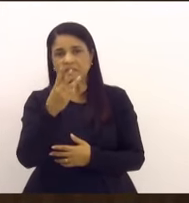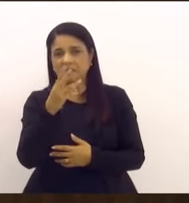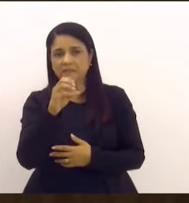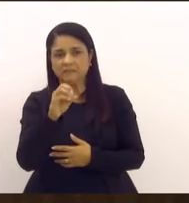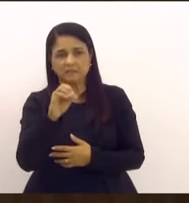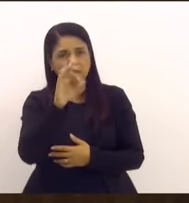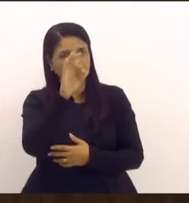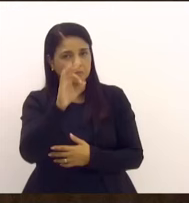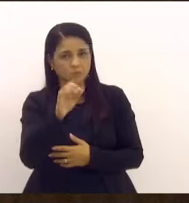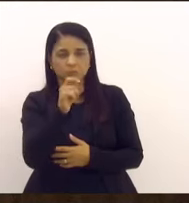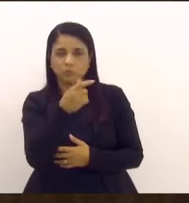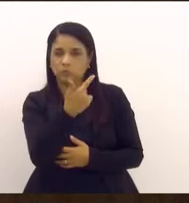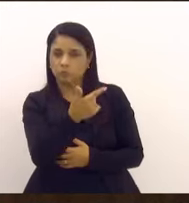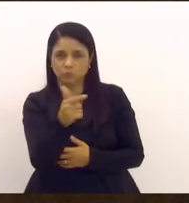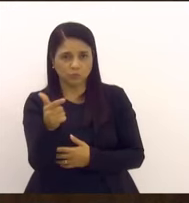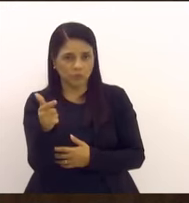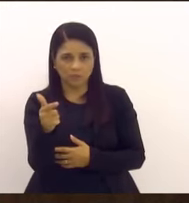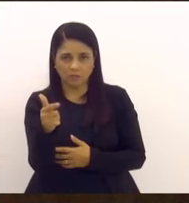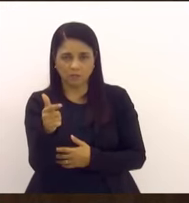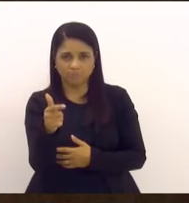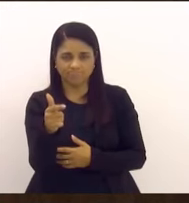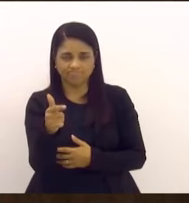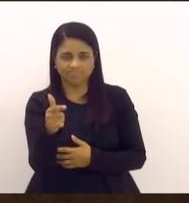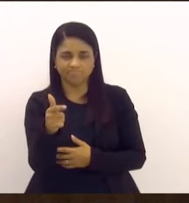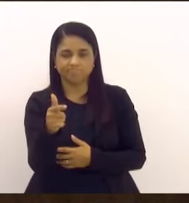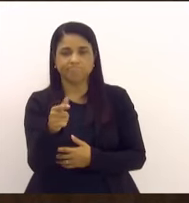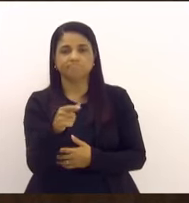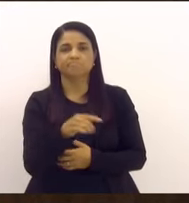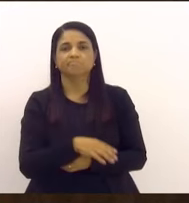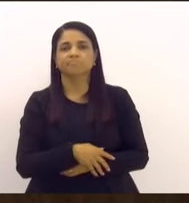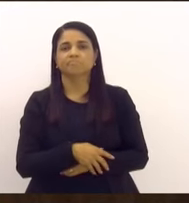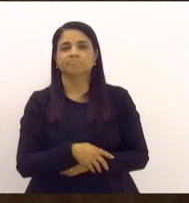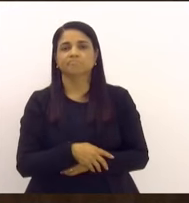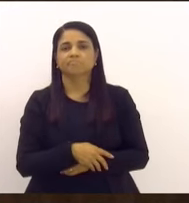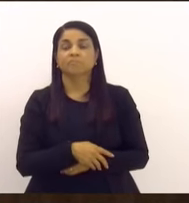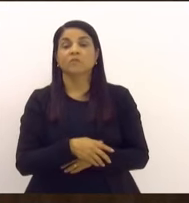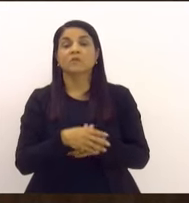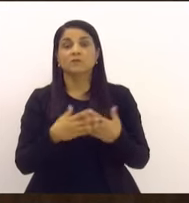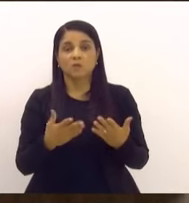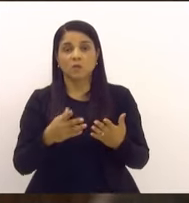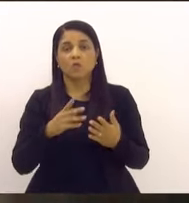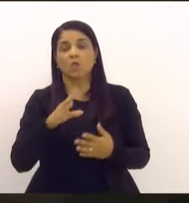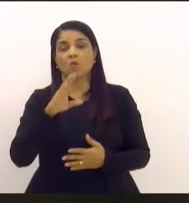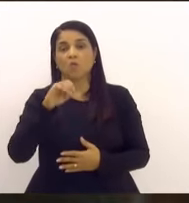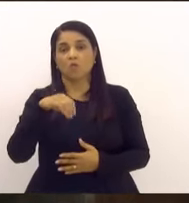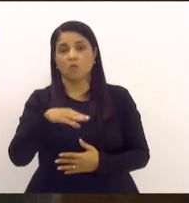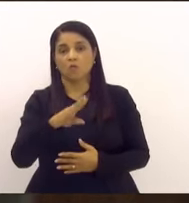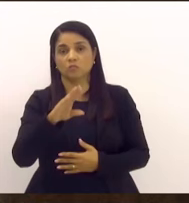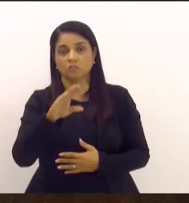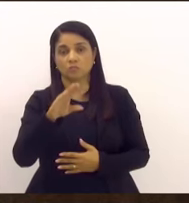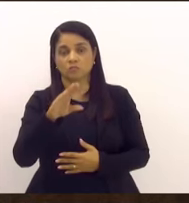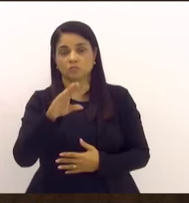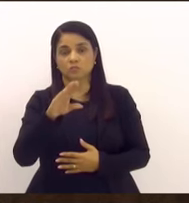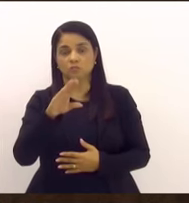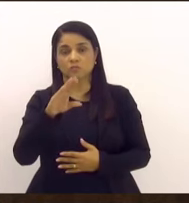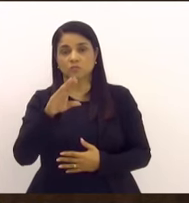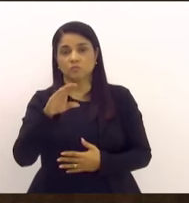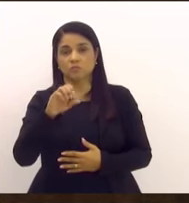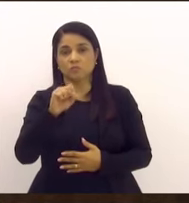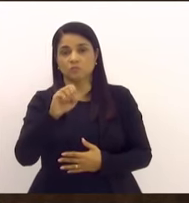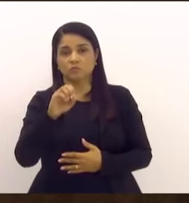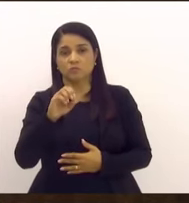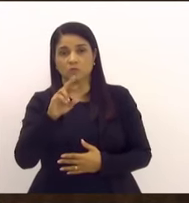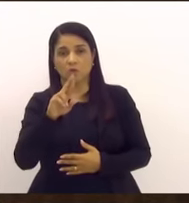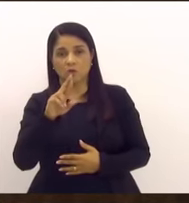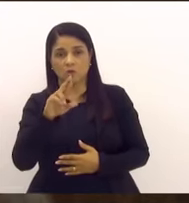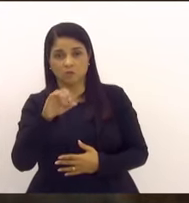30% daquilo que eles produzem. É um consórcio importante que vai, sem dúvida